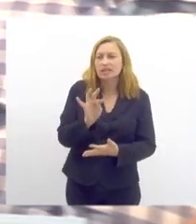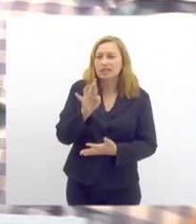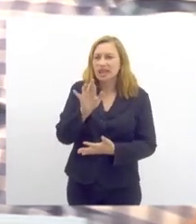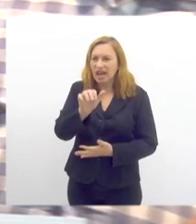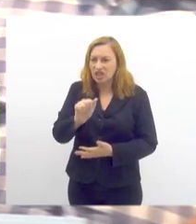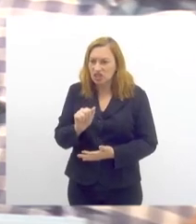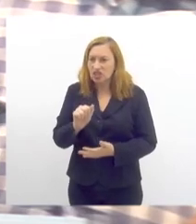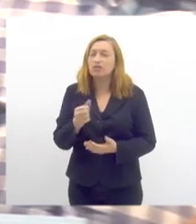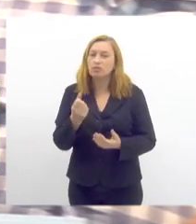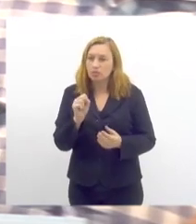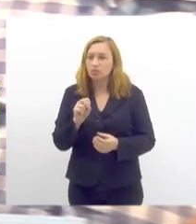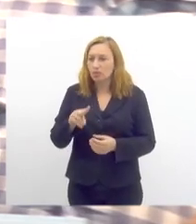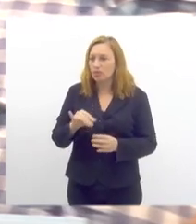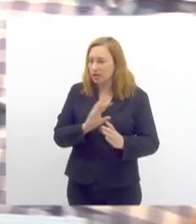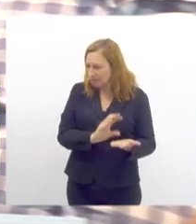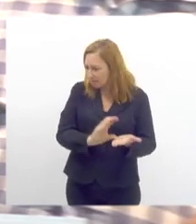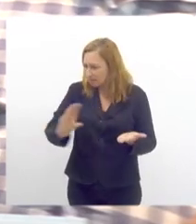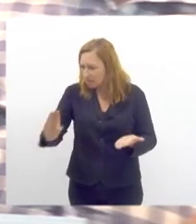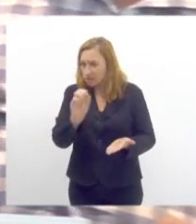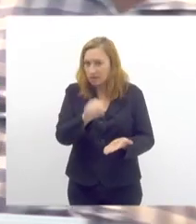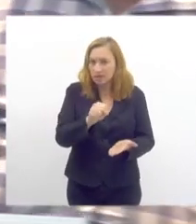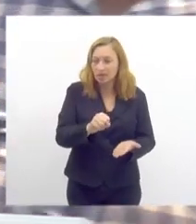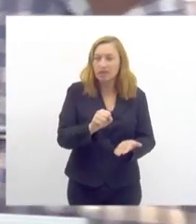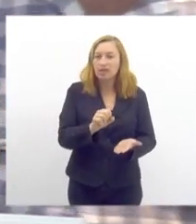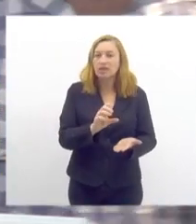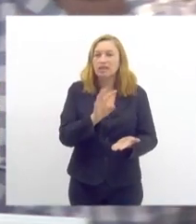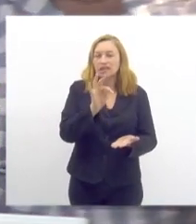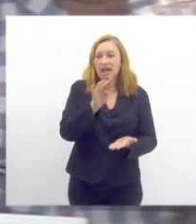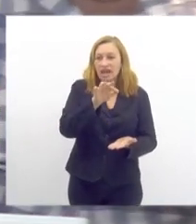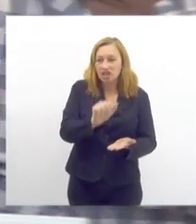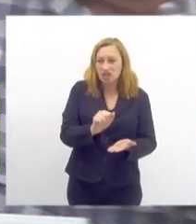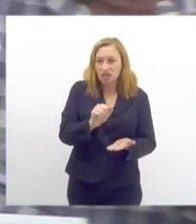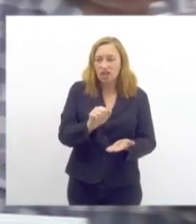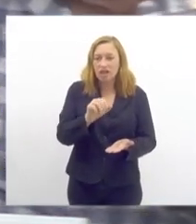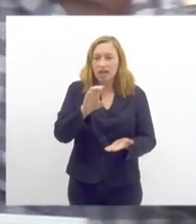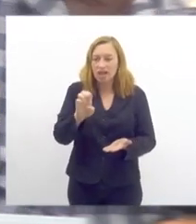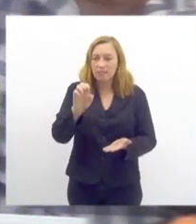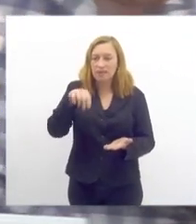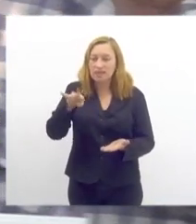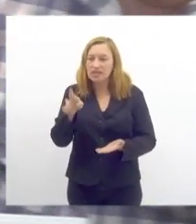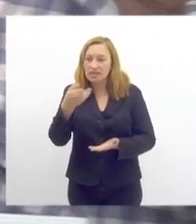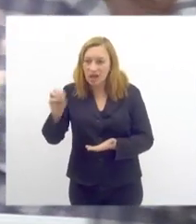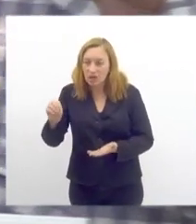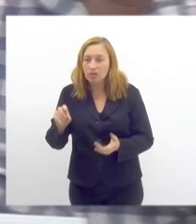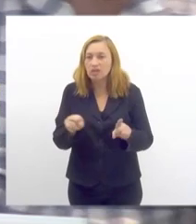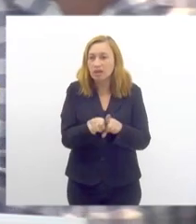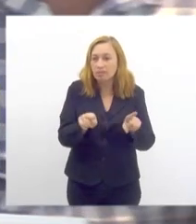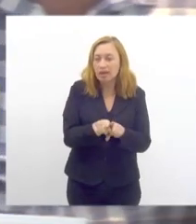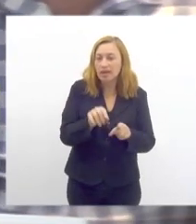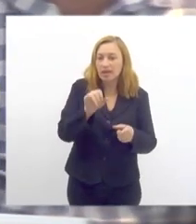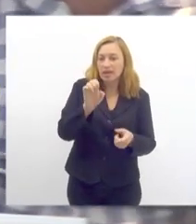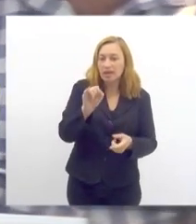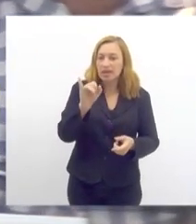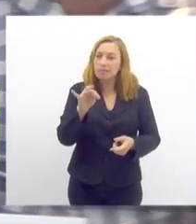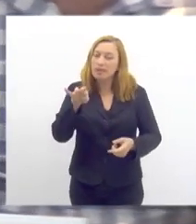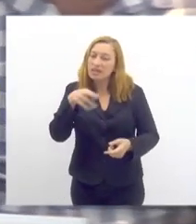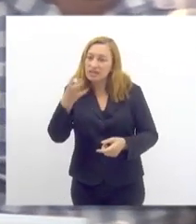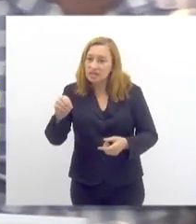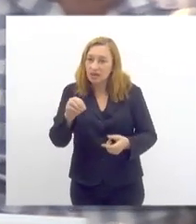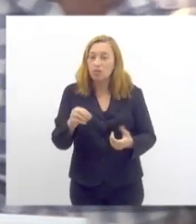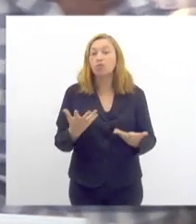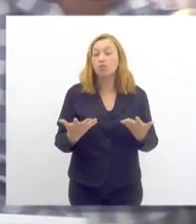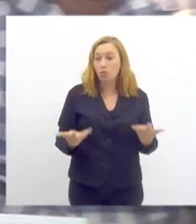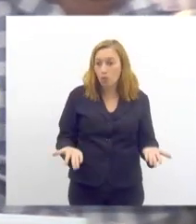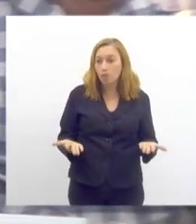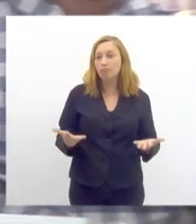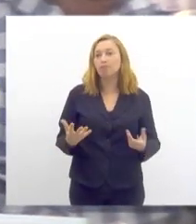falar dos repasses, sim, taxa de emissão com taxa de impressão. Como a gente começou a digitalizar os serviços do DETRAN, e é